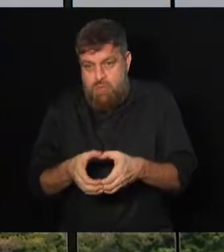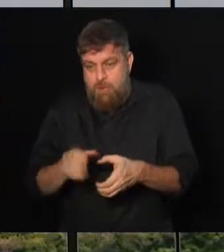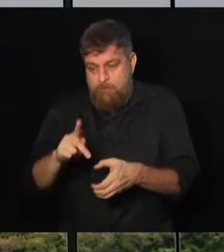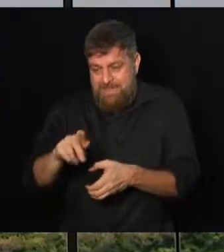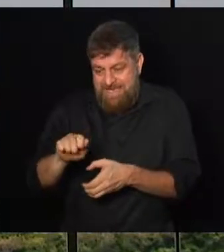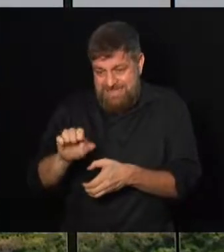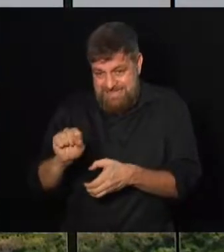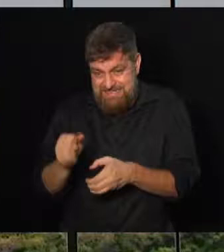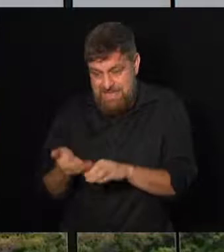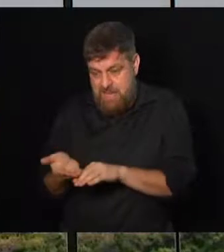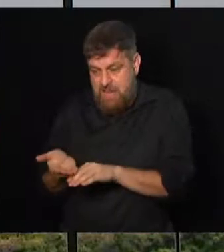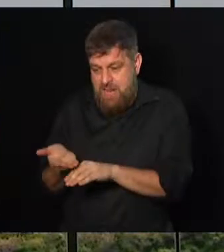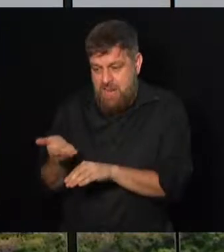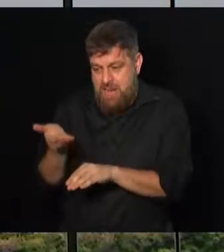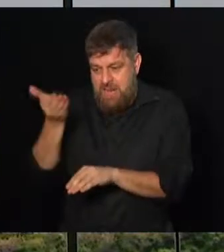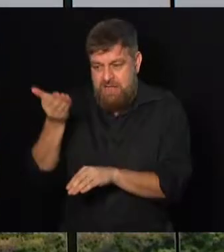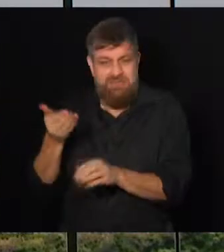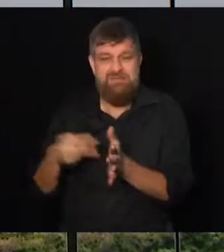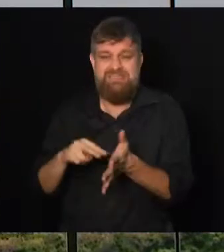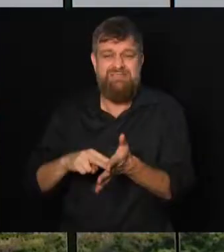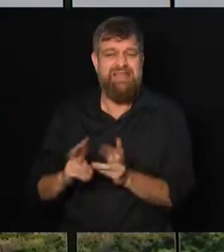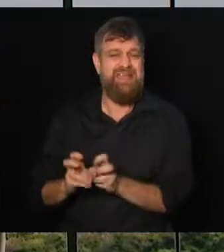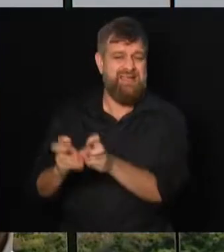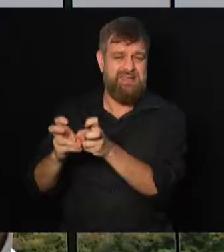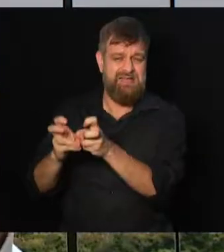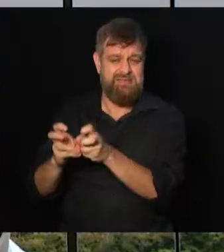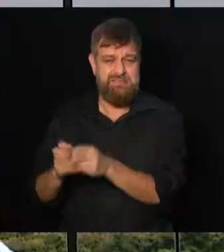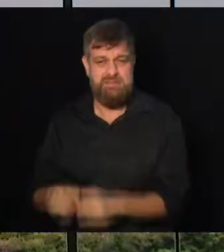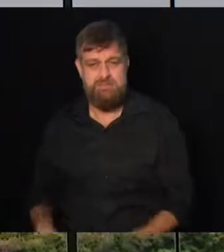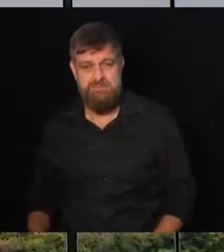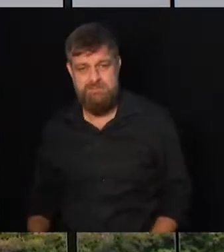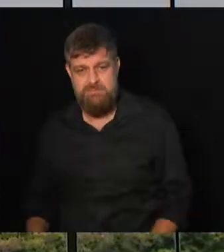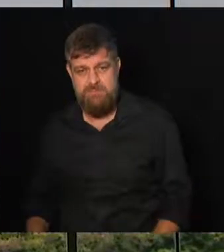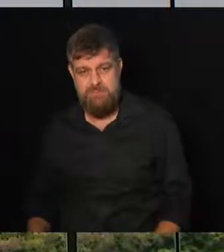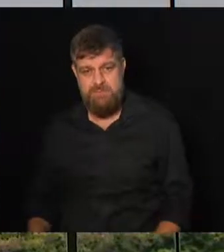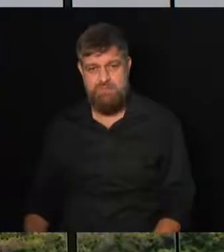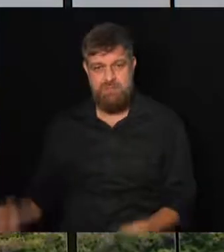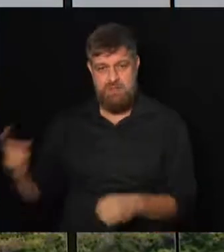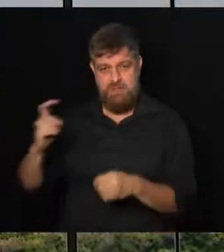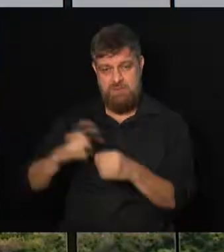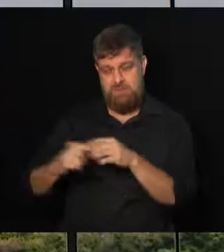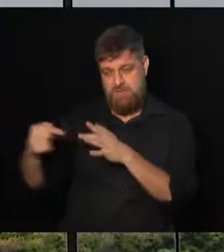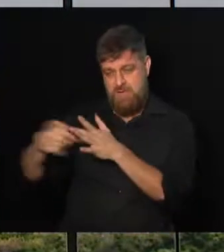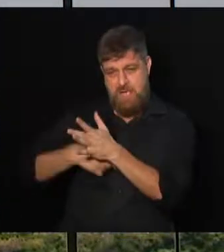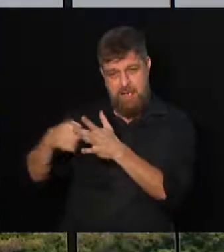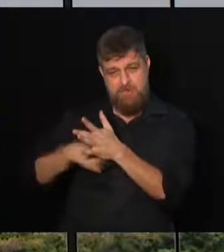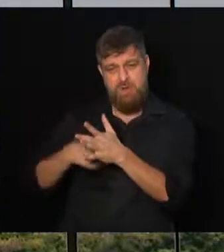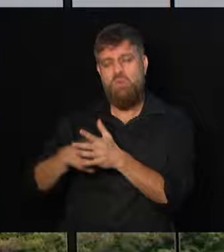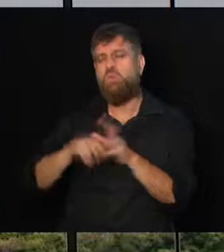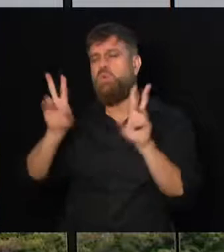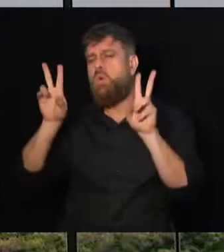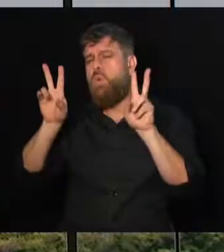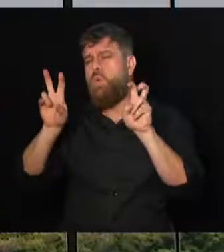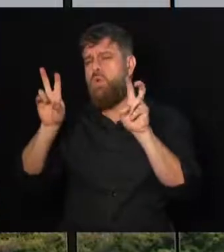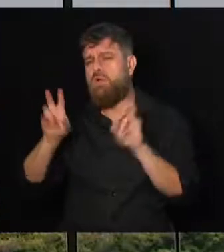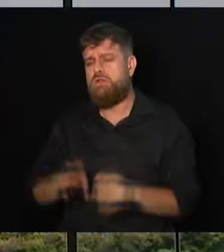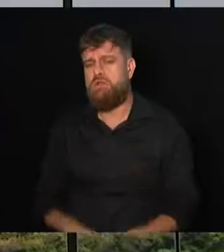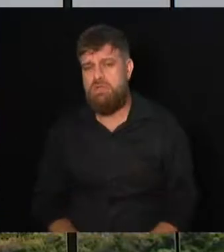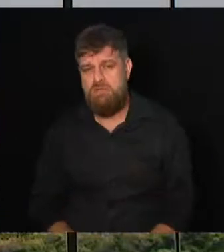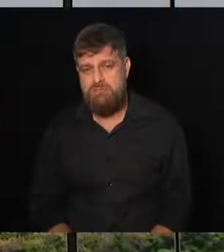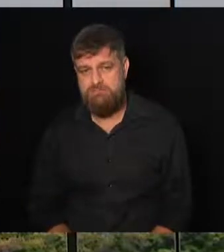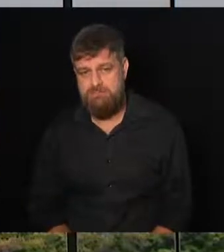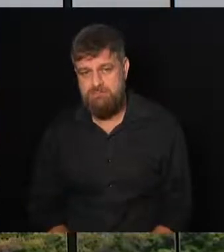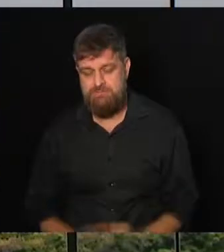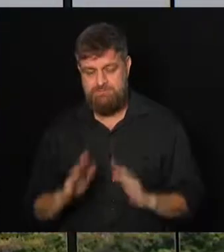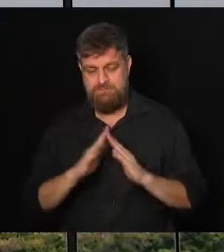Não necessariamente aquilo lá é um câncer. Voltando ao que foi me perguntado a respeito da